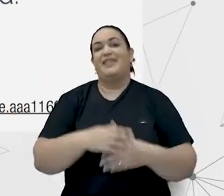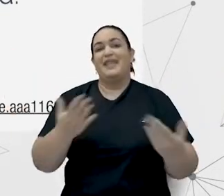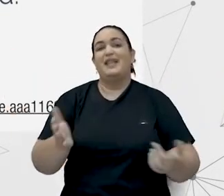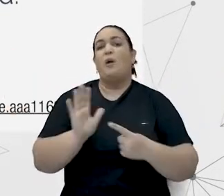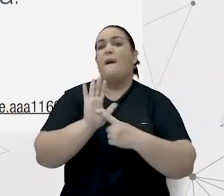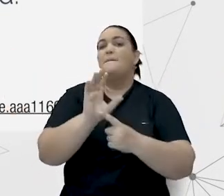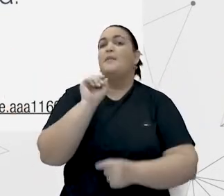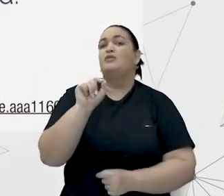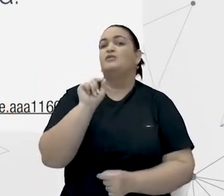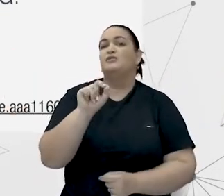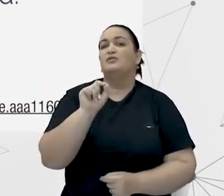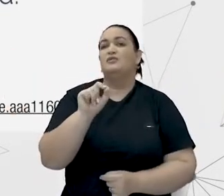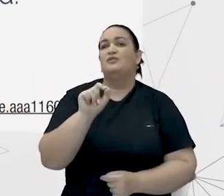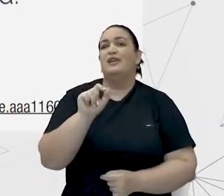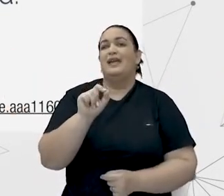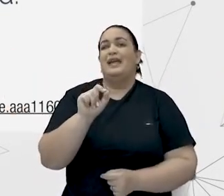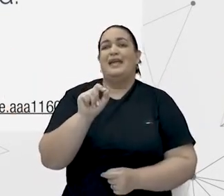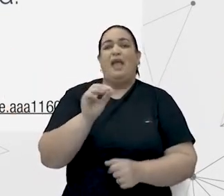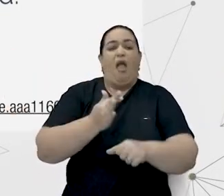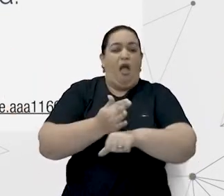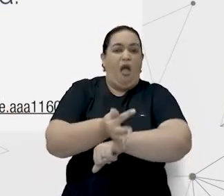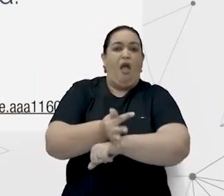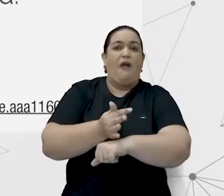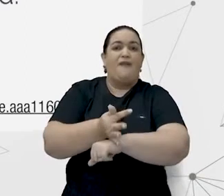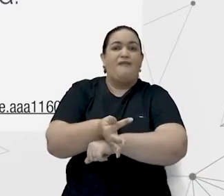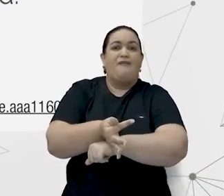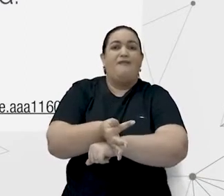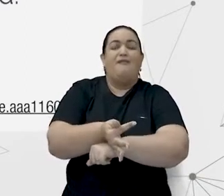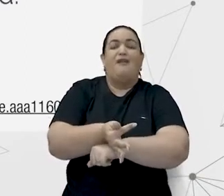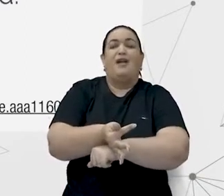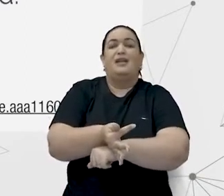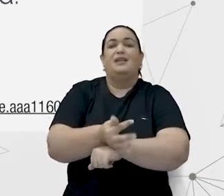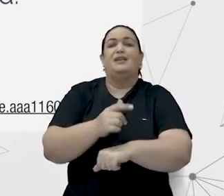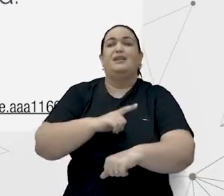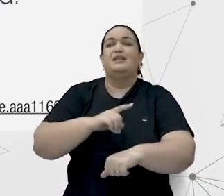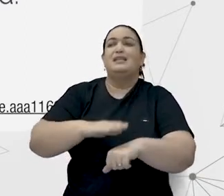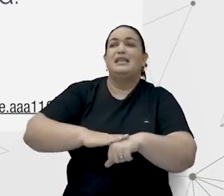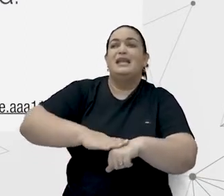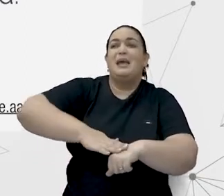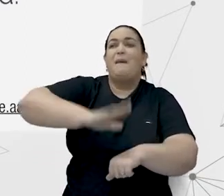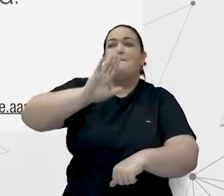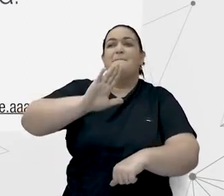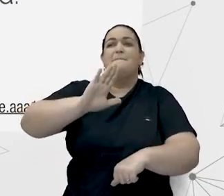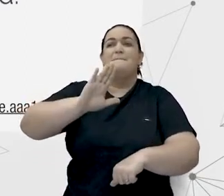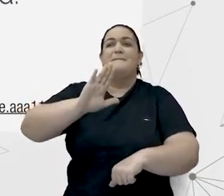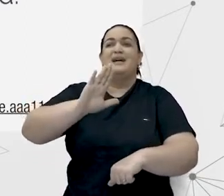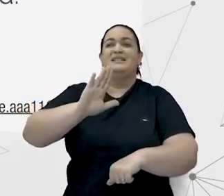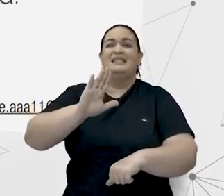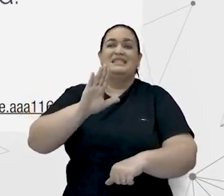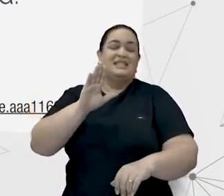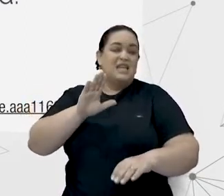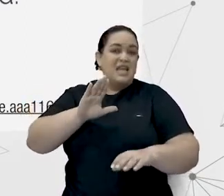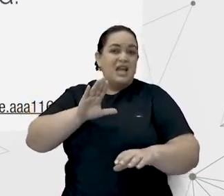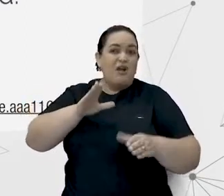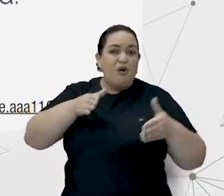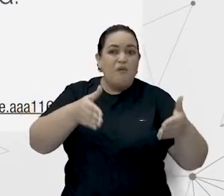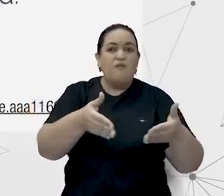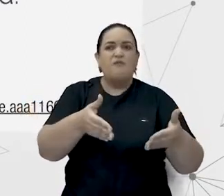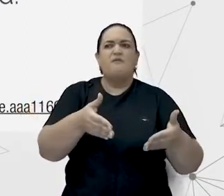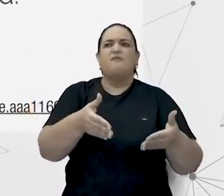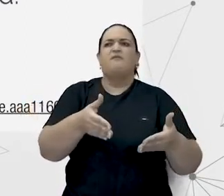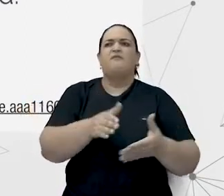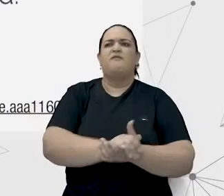é que as fake news eles têm mais engajamento do que as real news no próprio Facebook. Ou